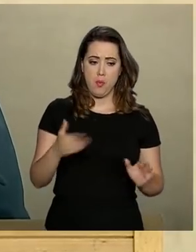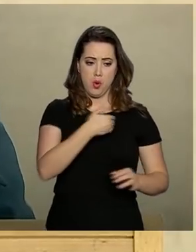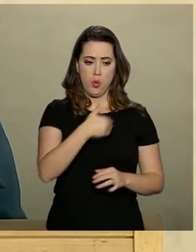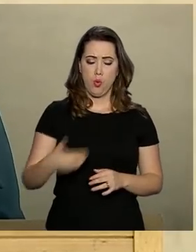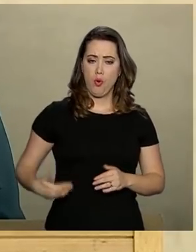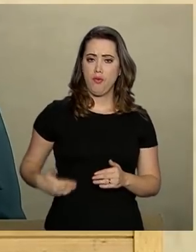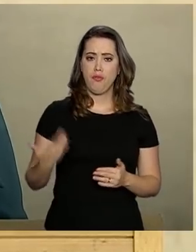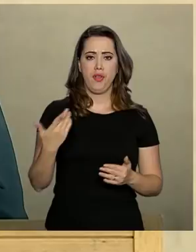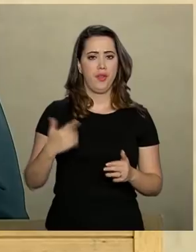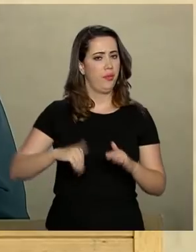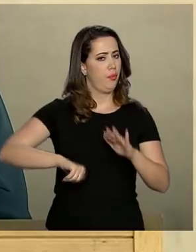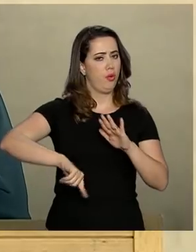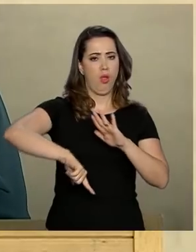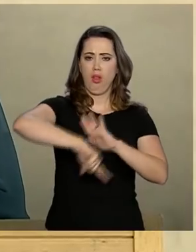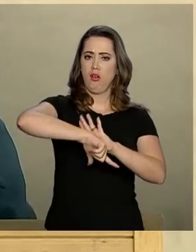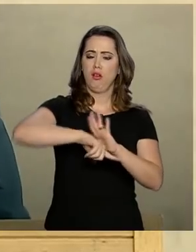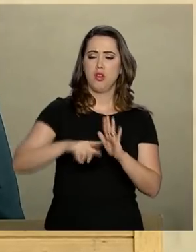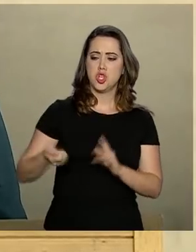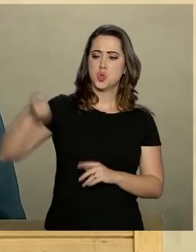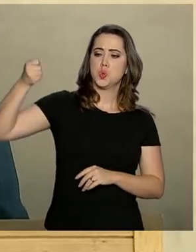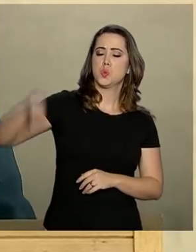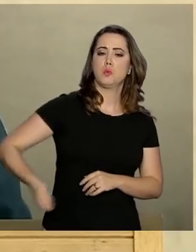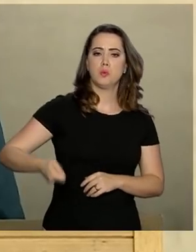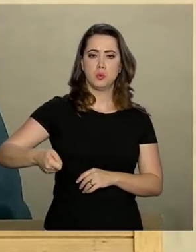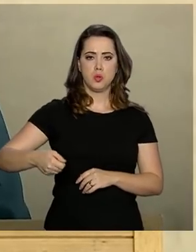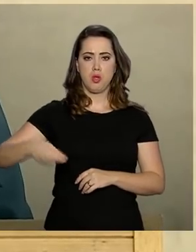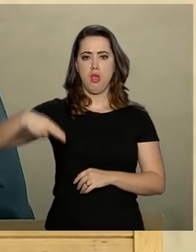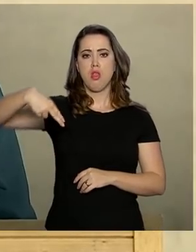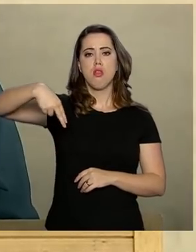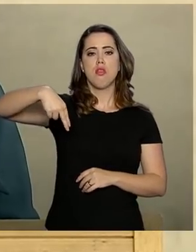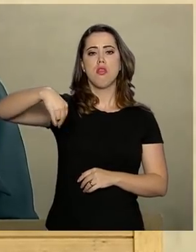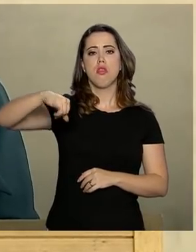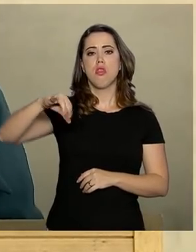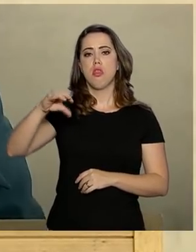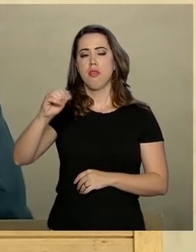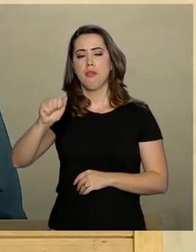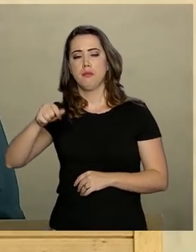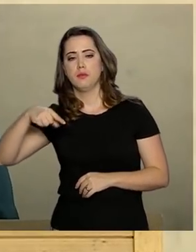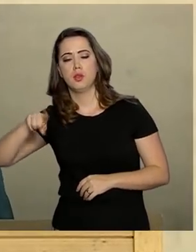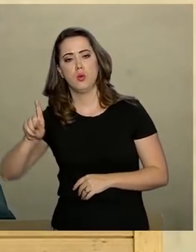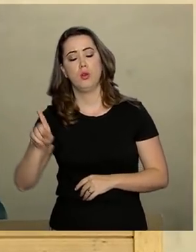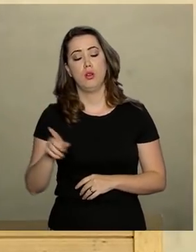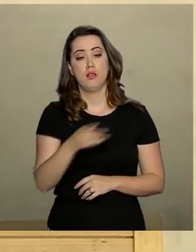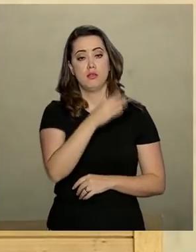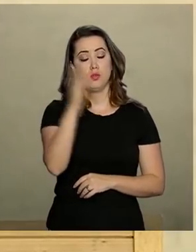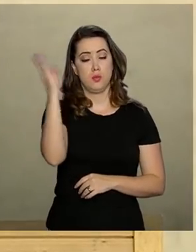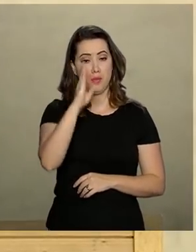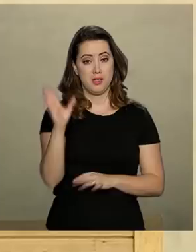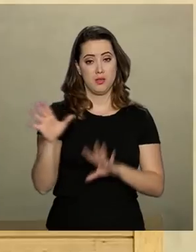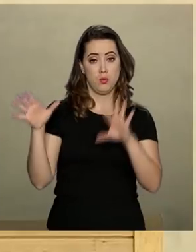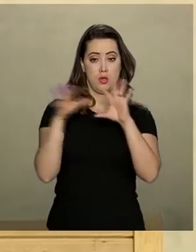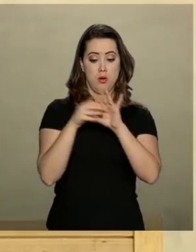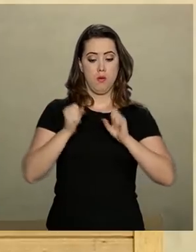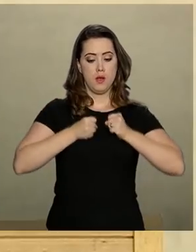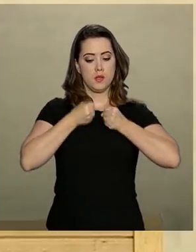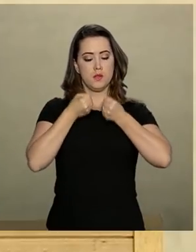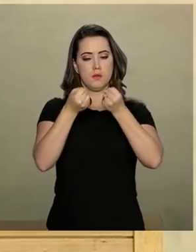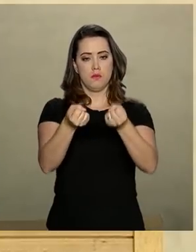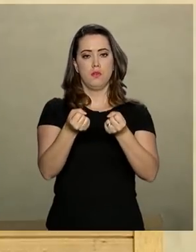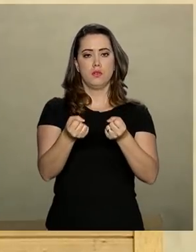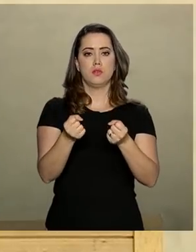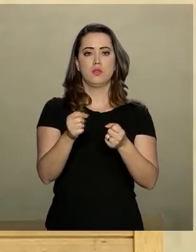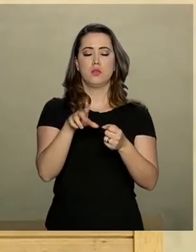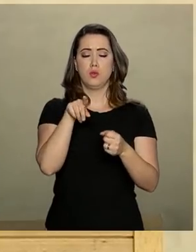ilegítimo do ditador Nicolás Maduro. O Brasil uniu seus esforços do presidente encarregado Juan